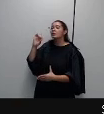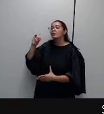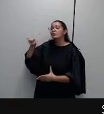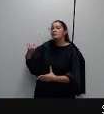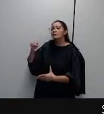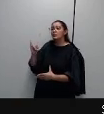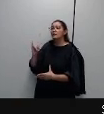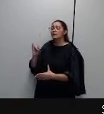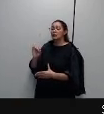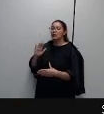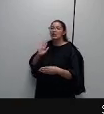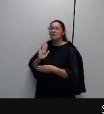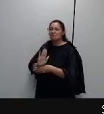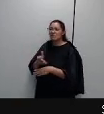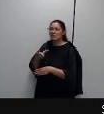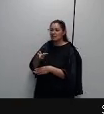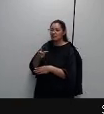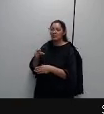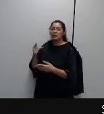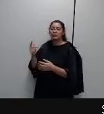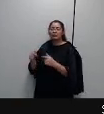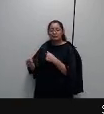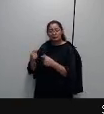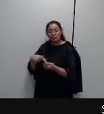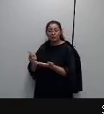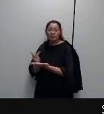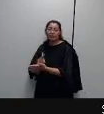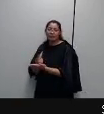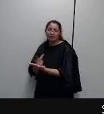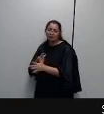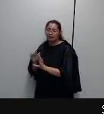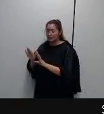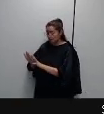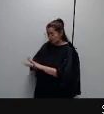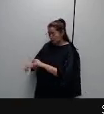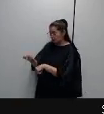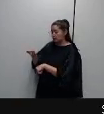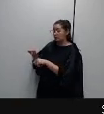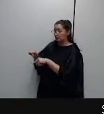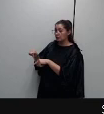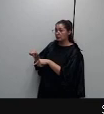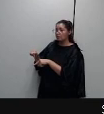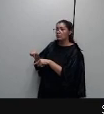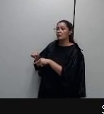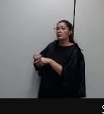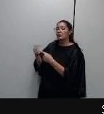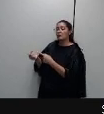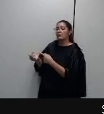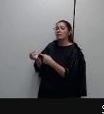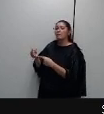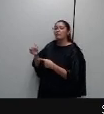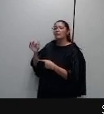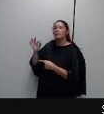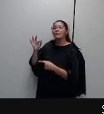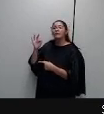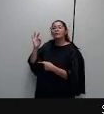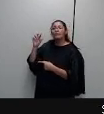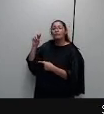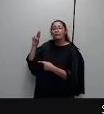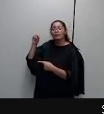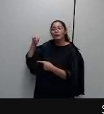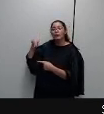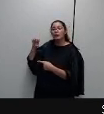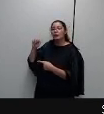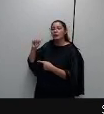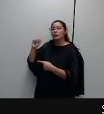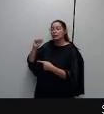tribunal errou como por exemplo nesse caso da furiosa Na minha opinião dá para velha o tipo não eu vou